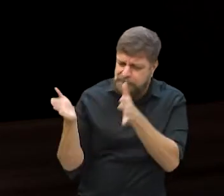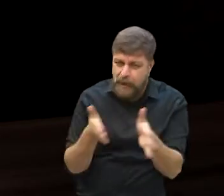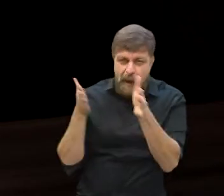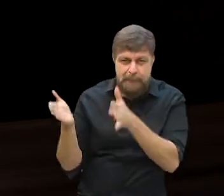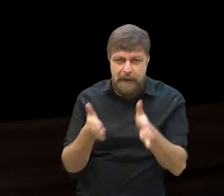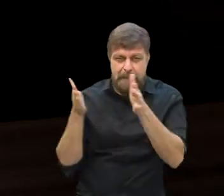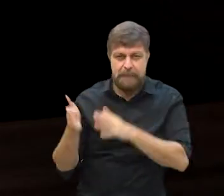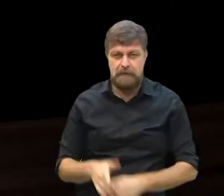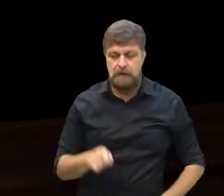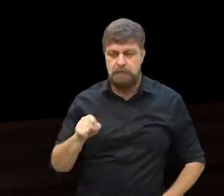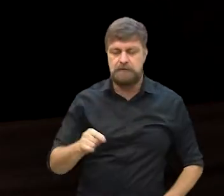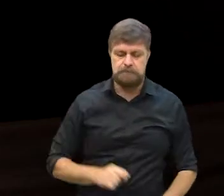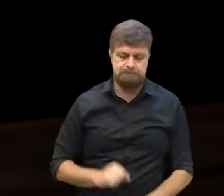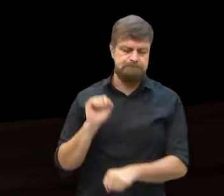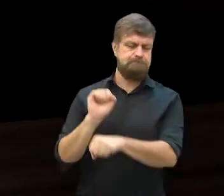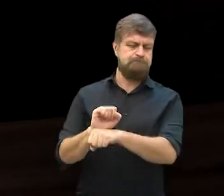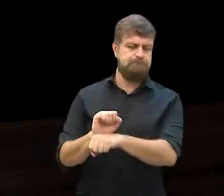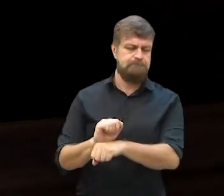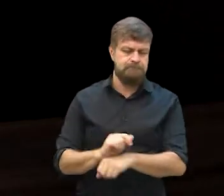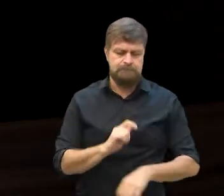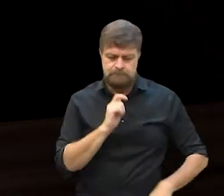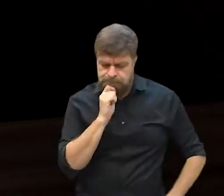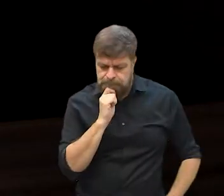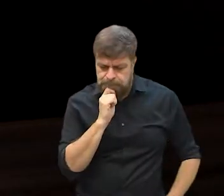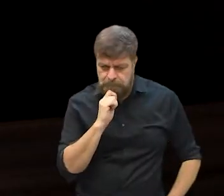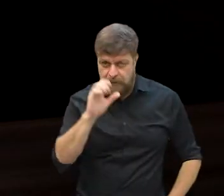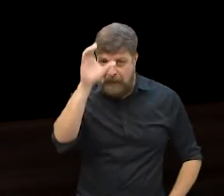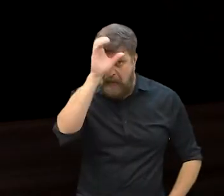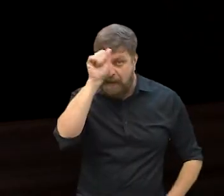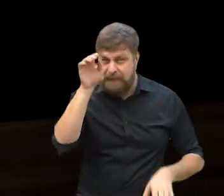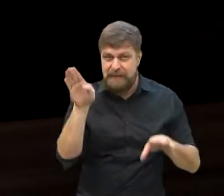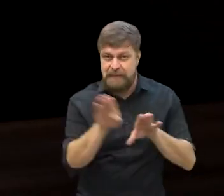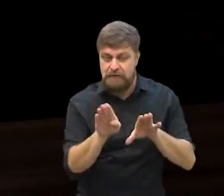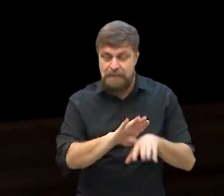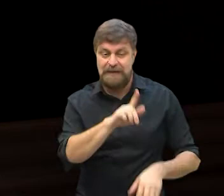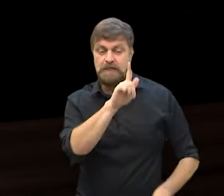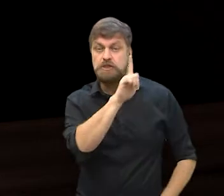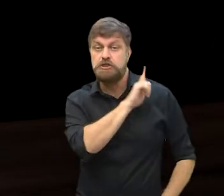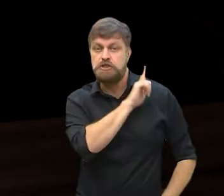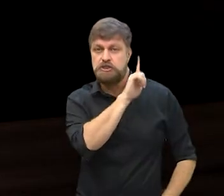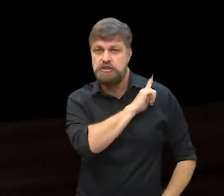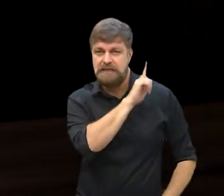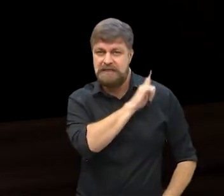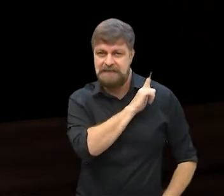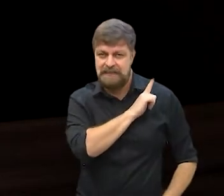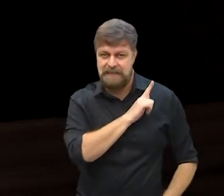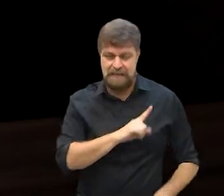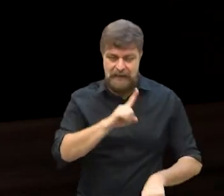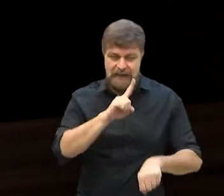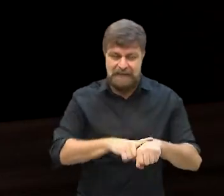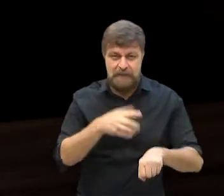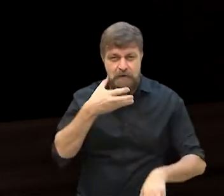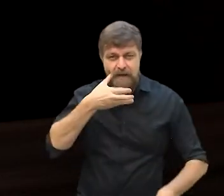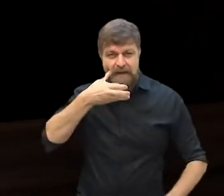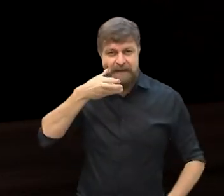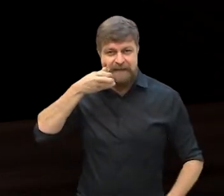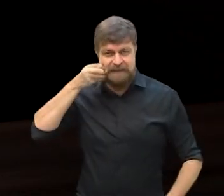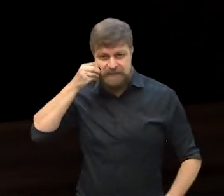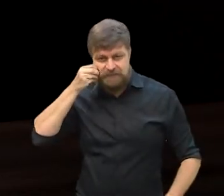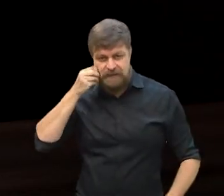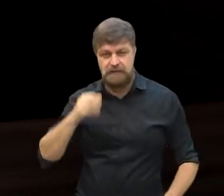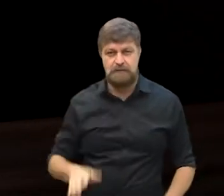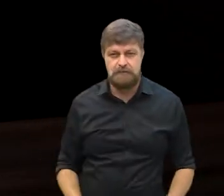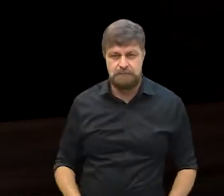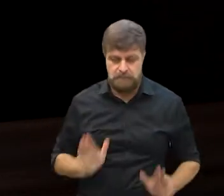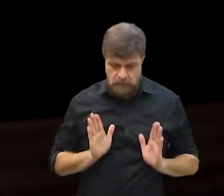produção, mas aí você aprendeu esse outro lado também, que é o gerenciar, que você tem que dedicar uma parte do